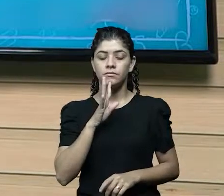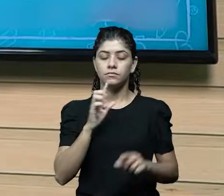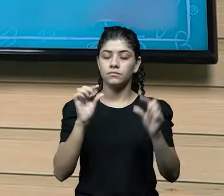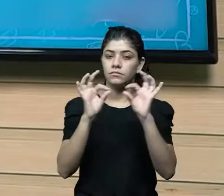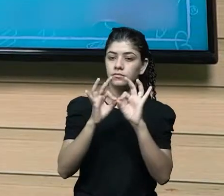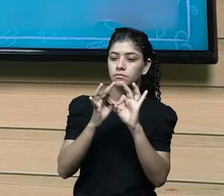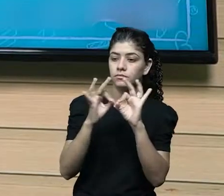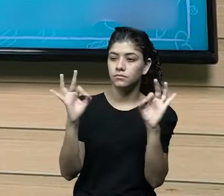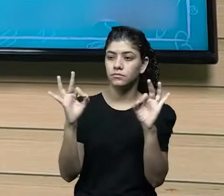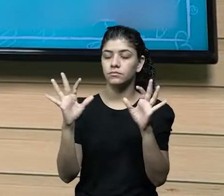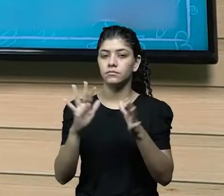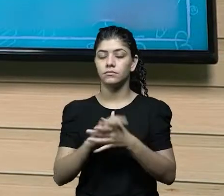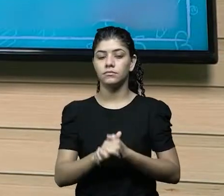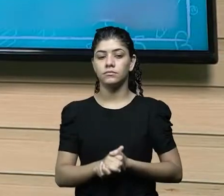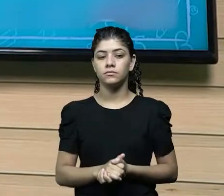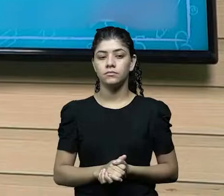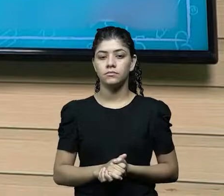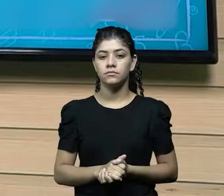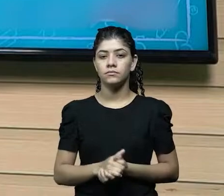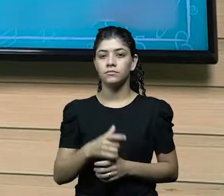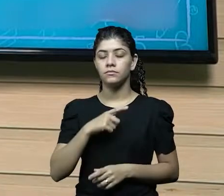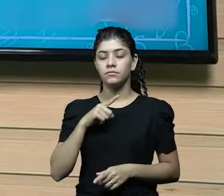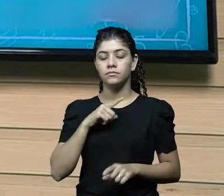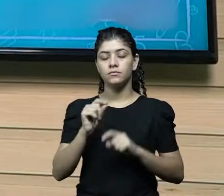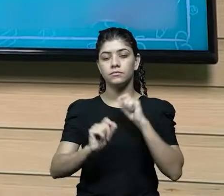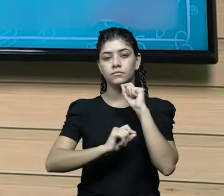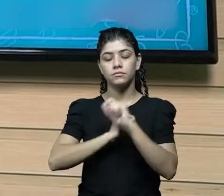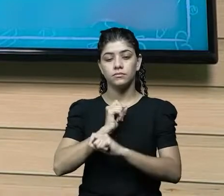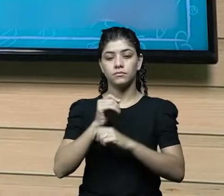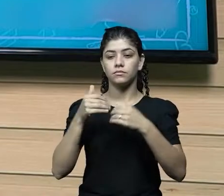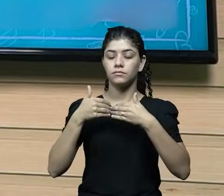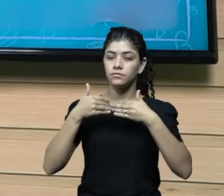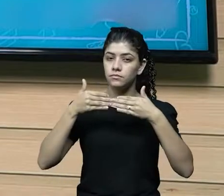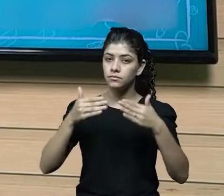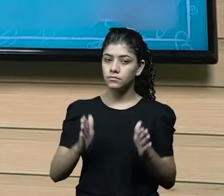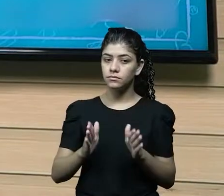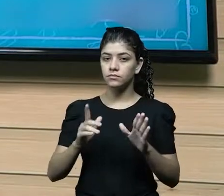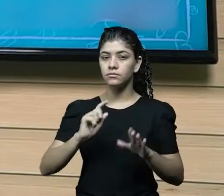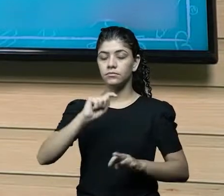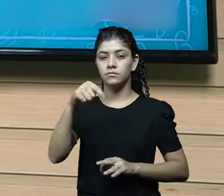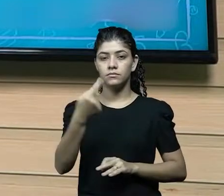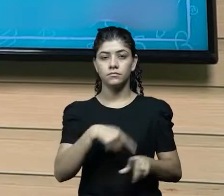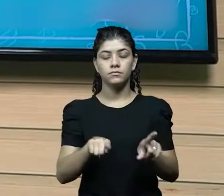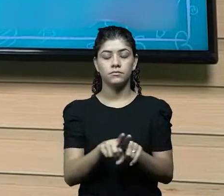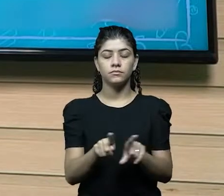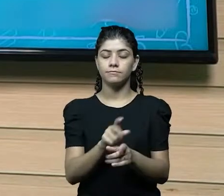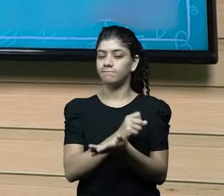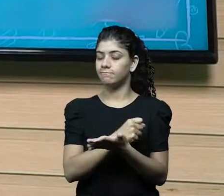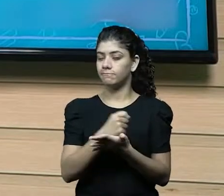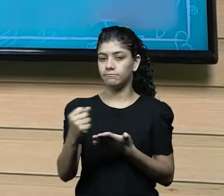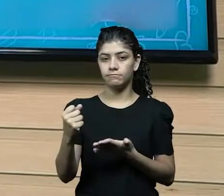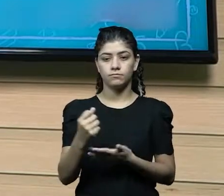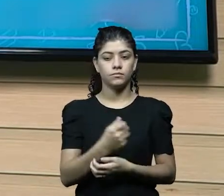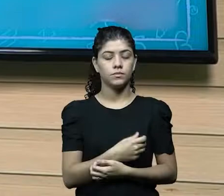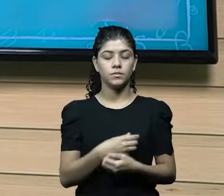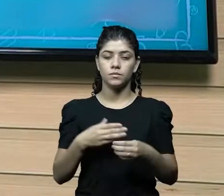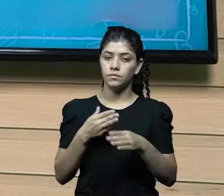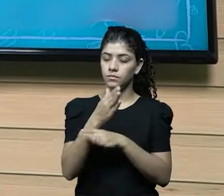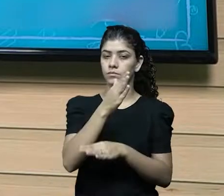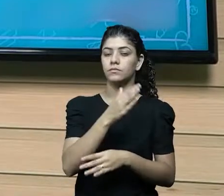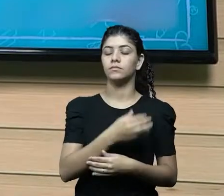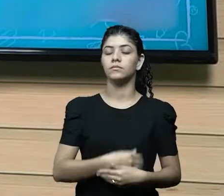que era feito pela medição direta, ele passava pela abertura e o outro ele não passava. Então nós tínhamos aquela